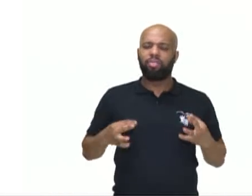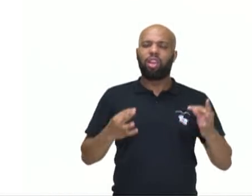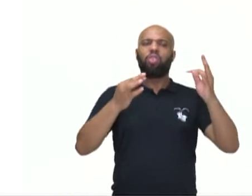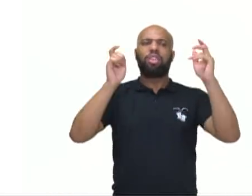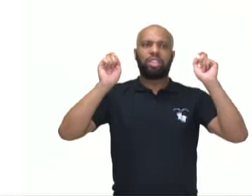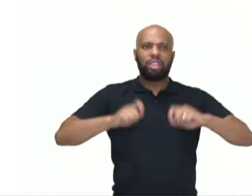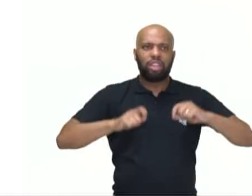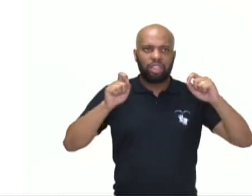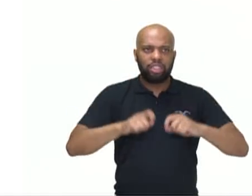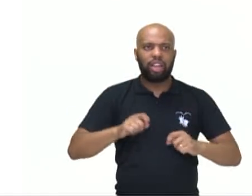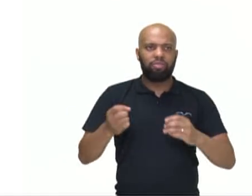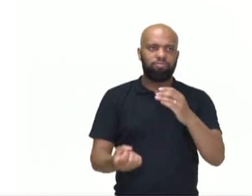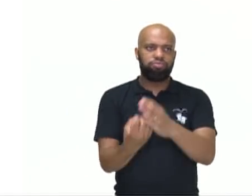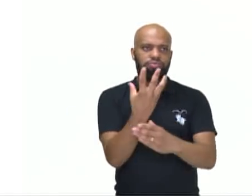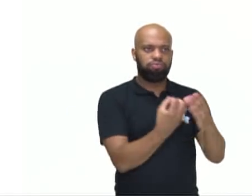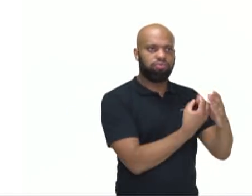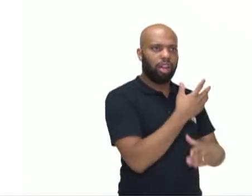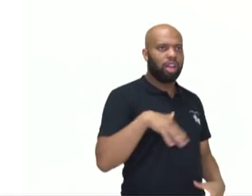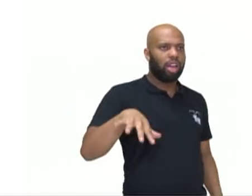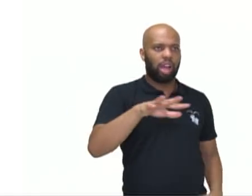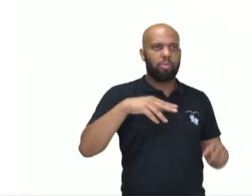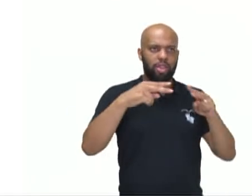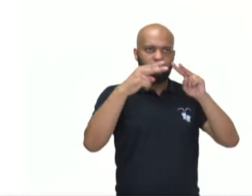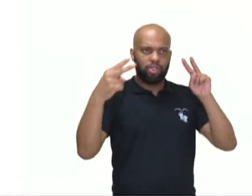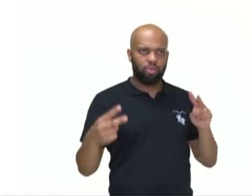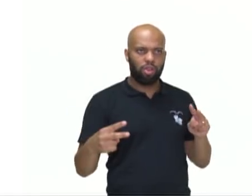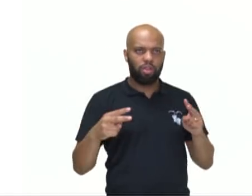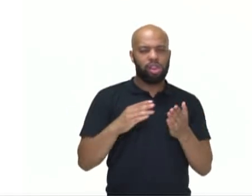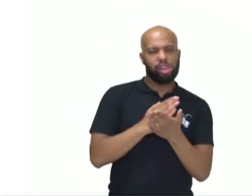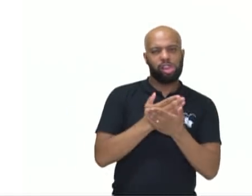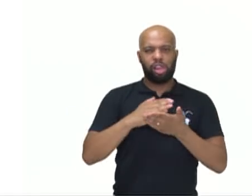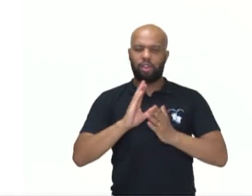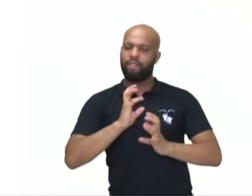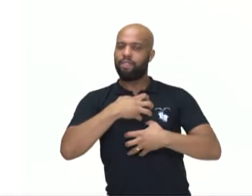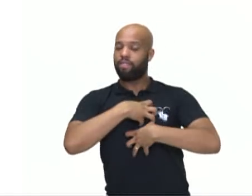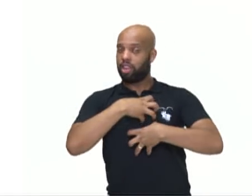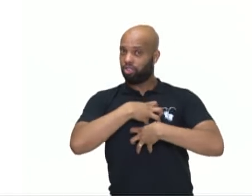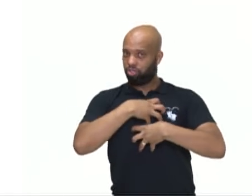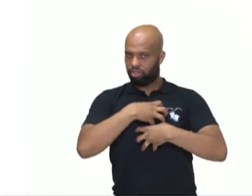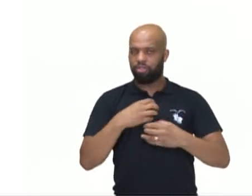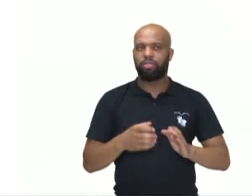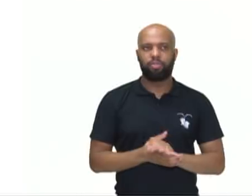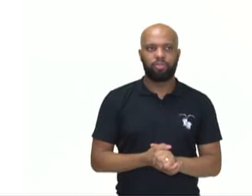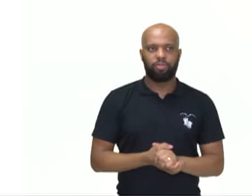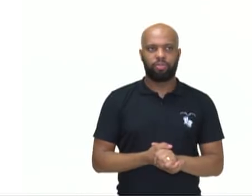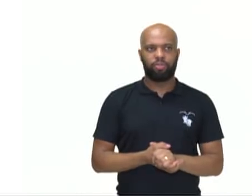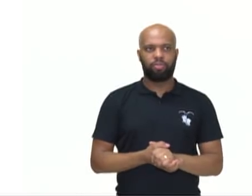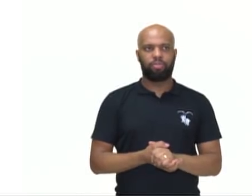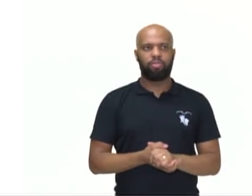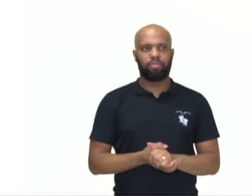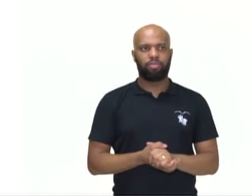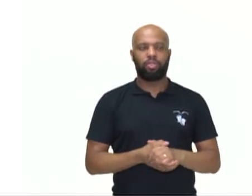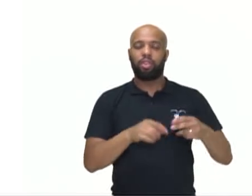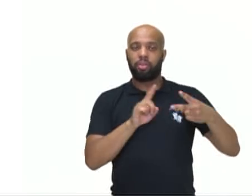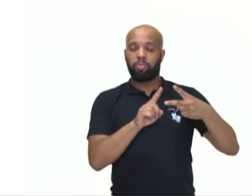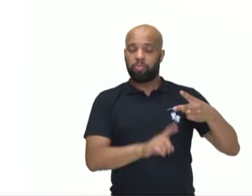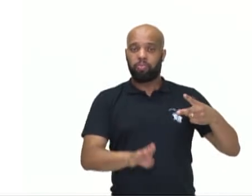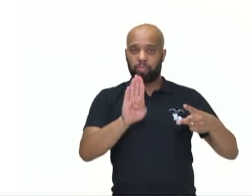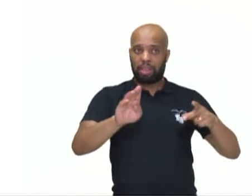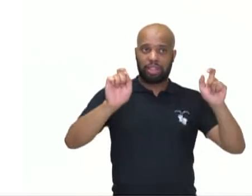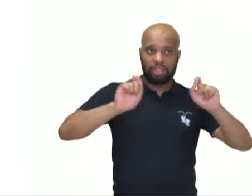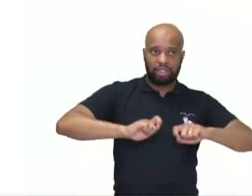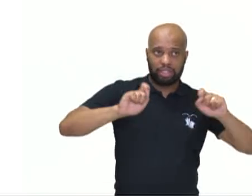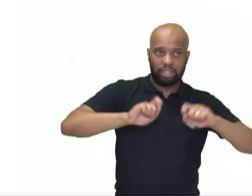que possibilita a criação de um ambiente virtual enganando os nossos sentidos. B.